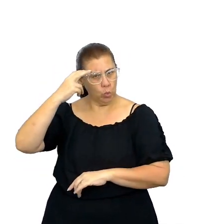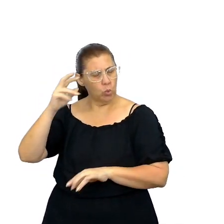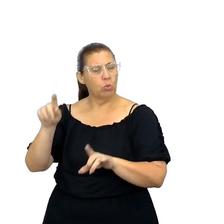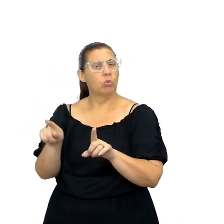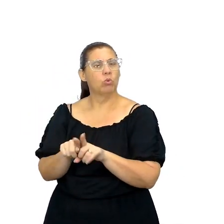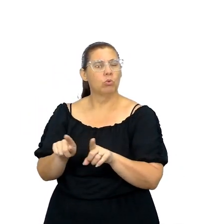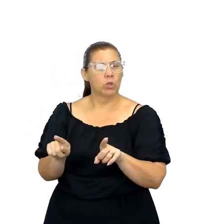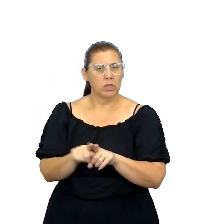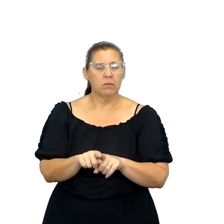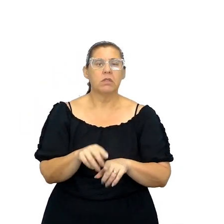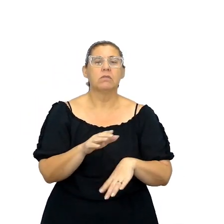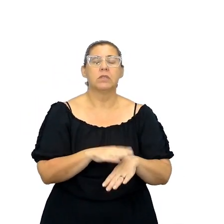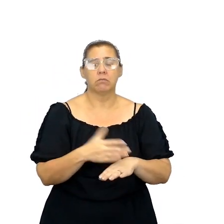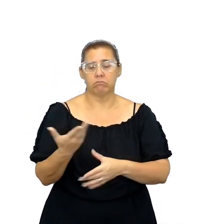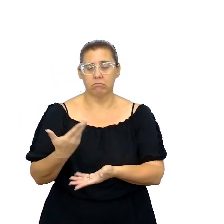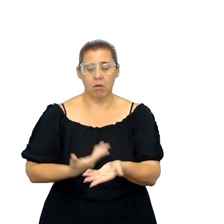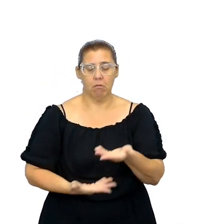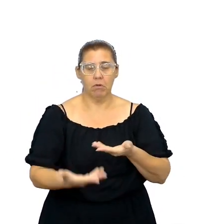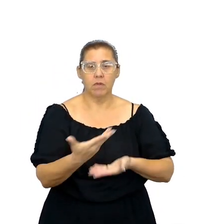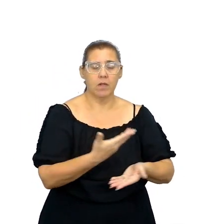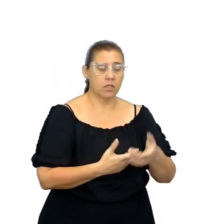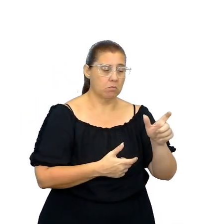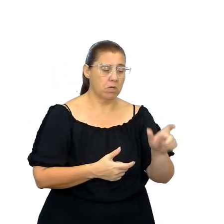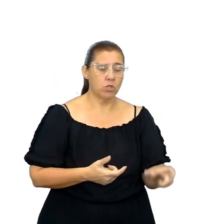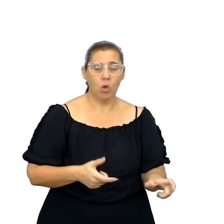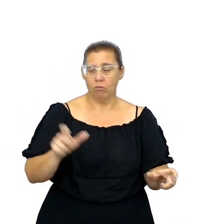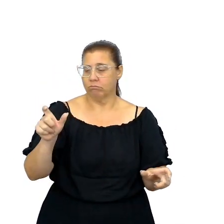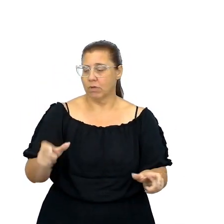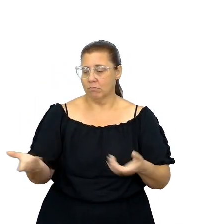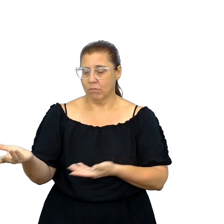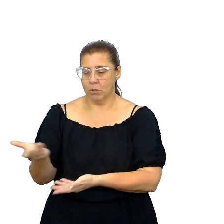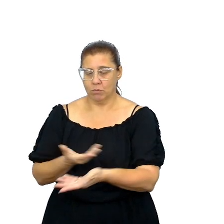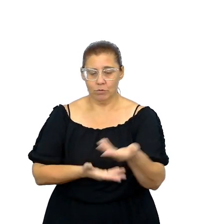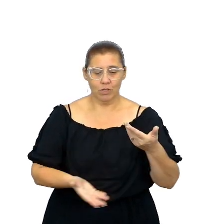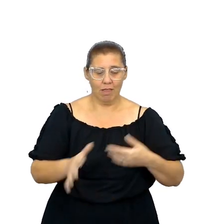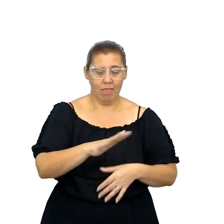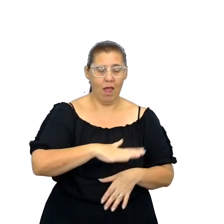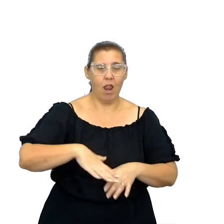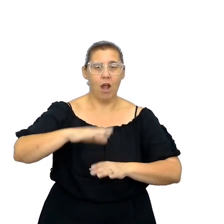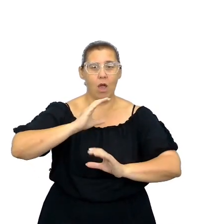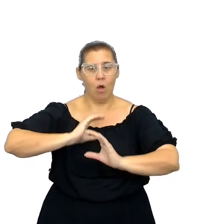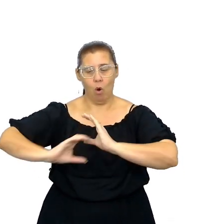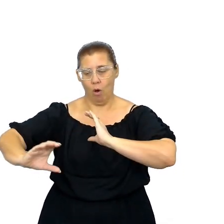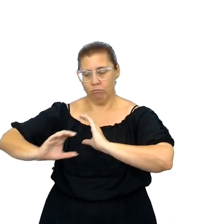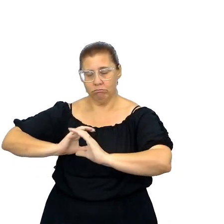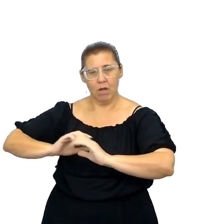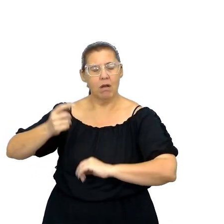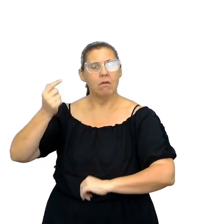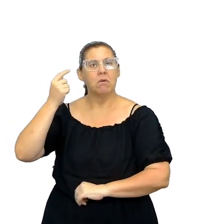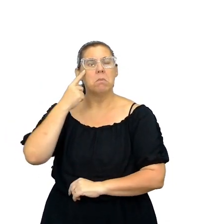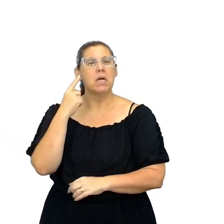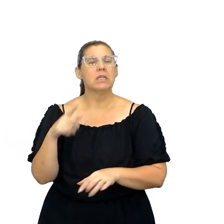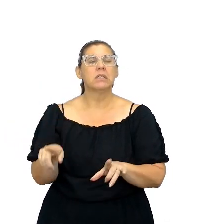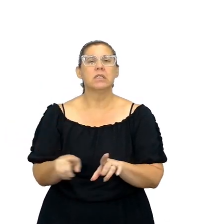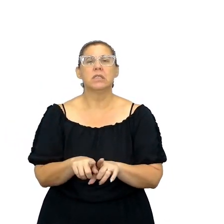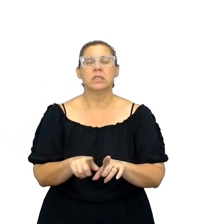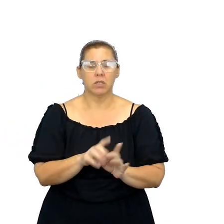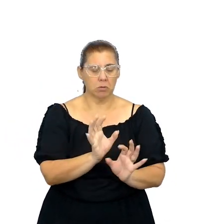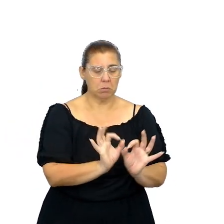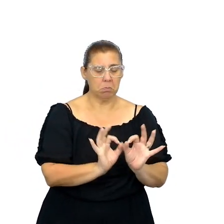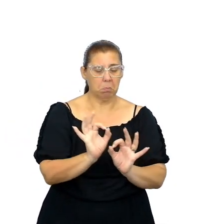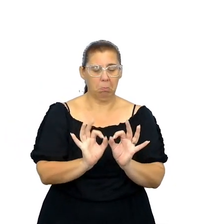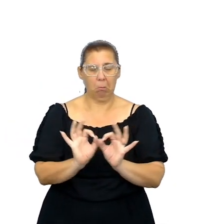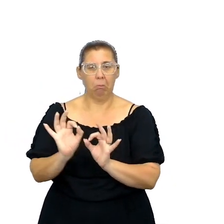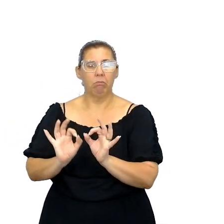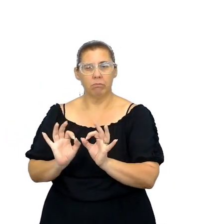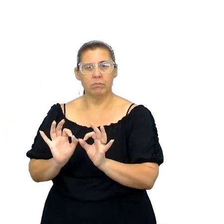condições para promover a interação entre os sujeitos no processo comunicativo, pensando, então, nessa questão da